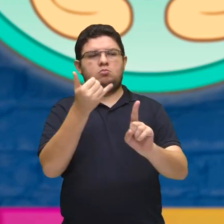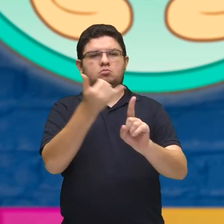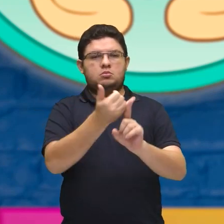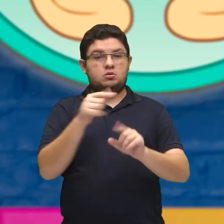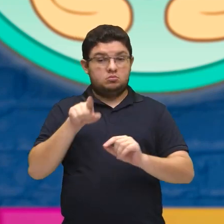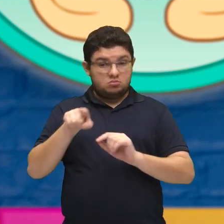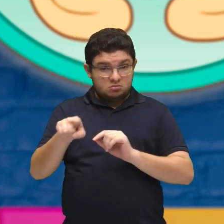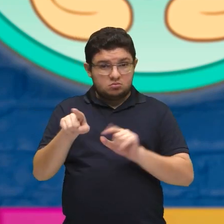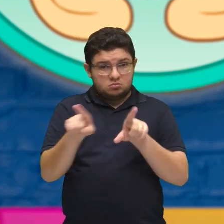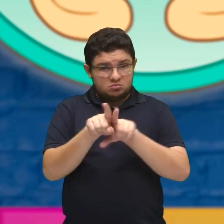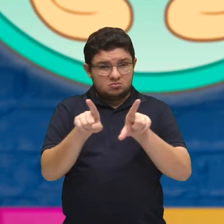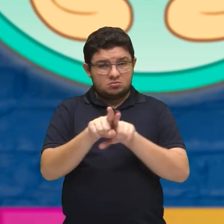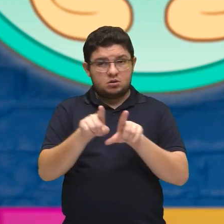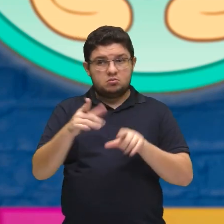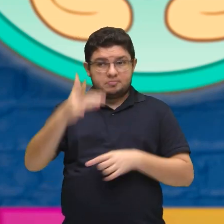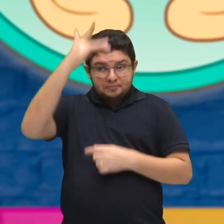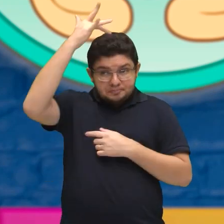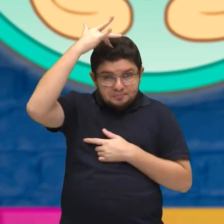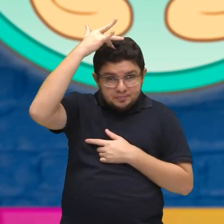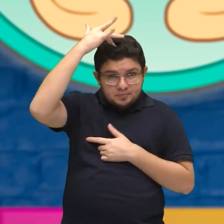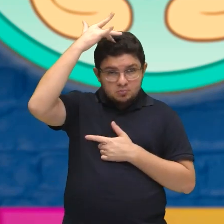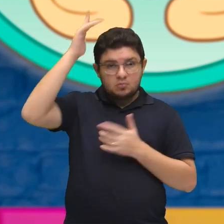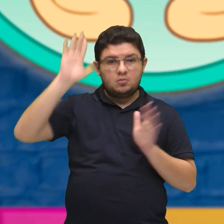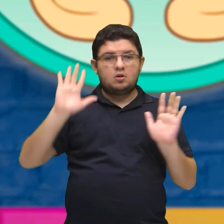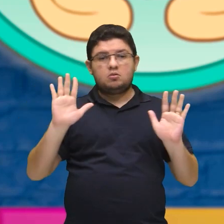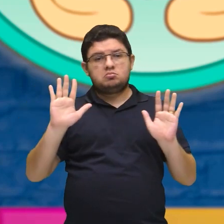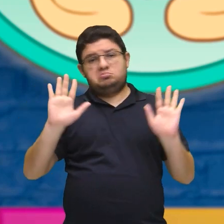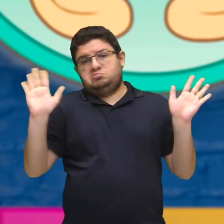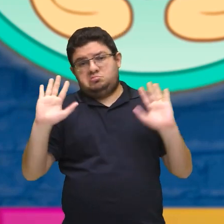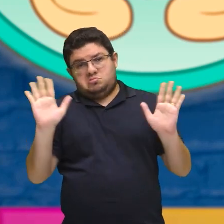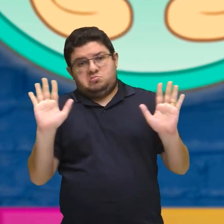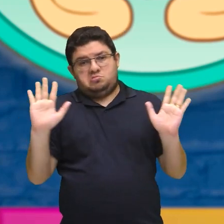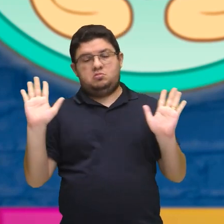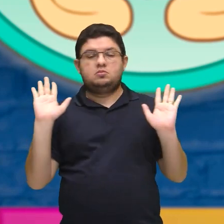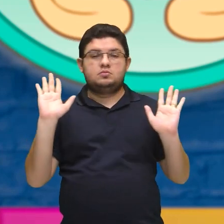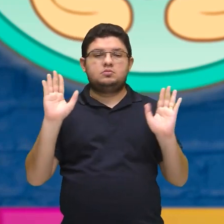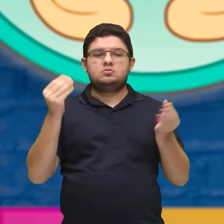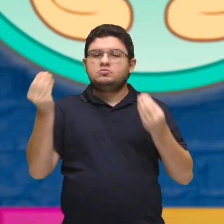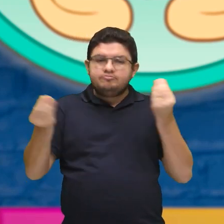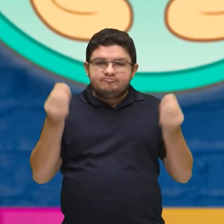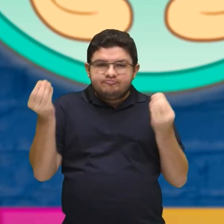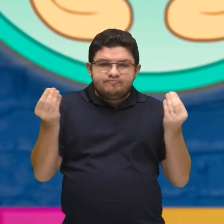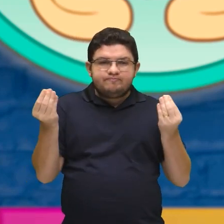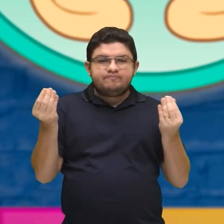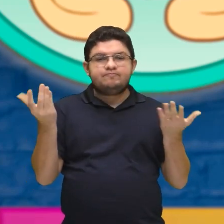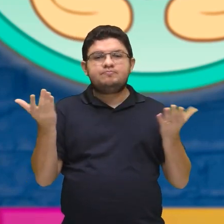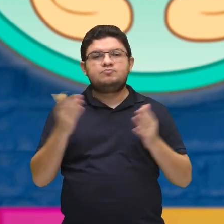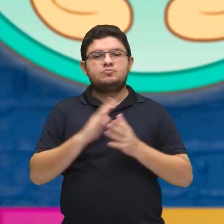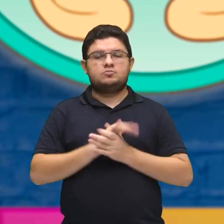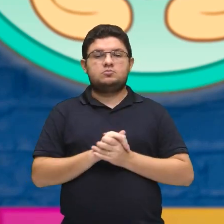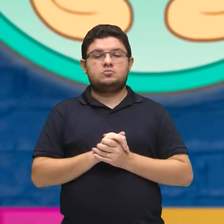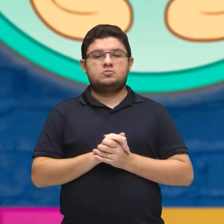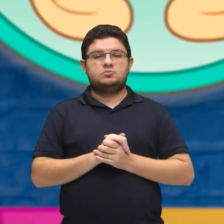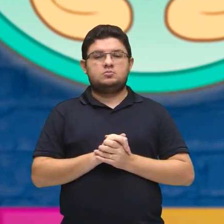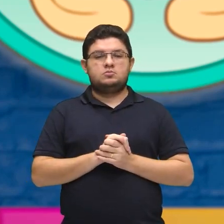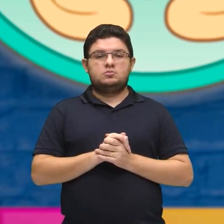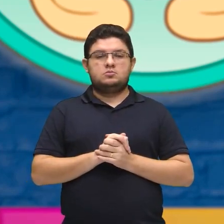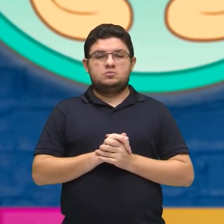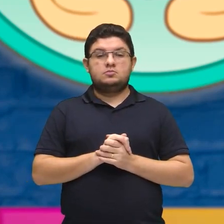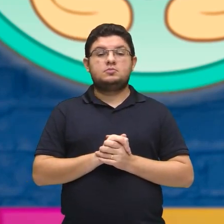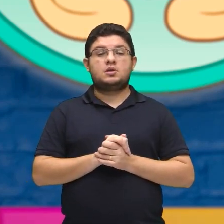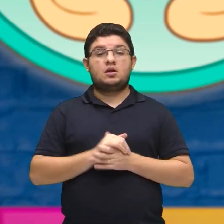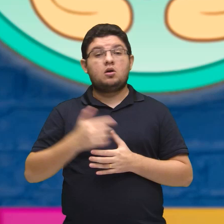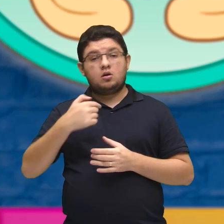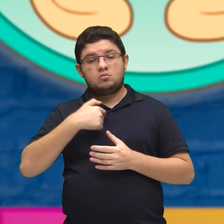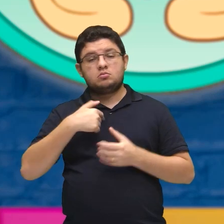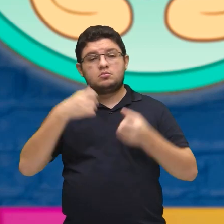acontece essas histórias, né? Eu vou contar de histórias porque realmente é o que acontece no nosso ciclo, no nosso